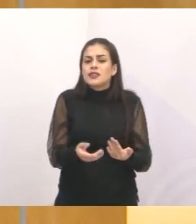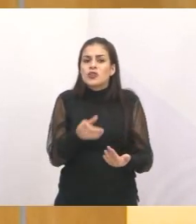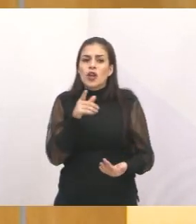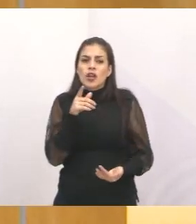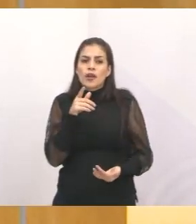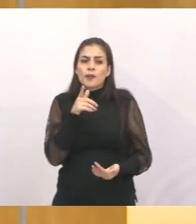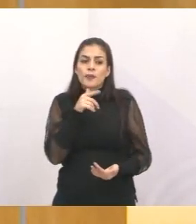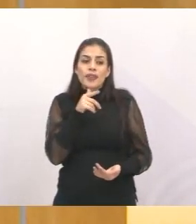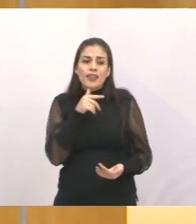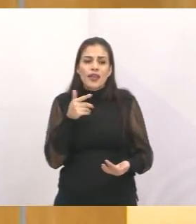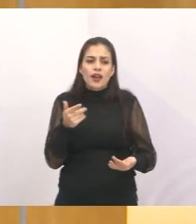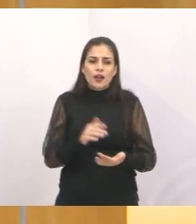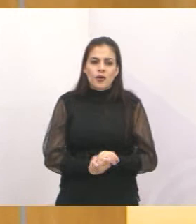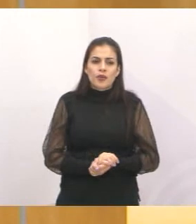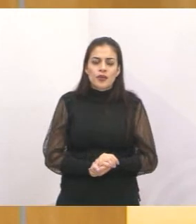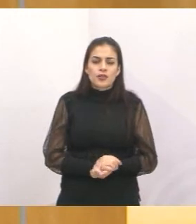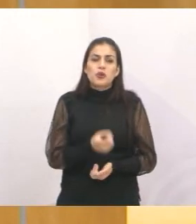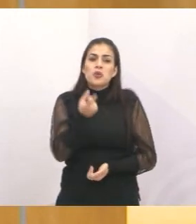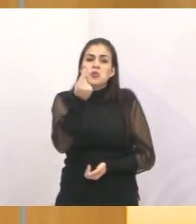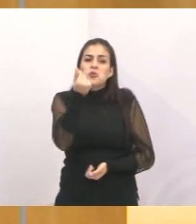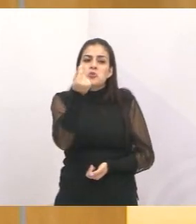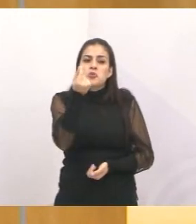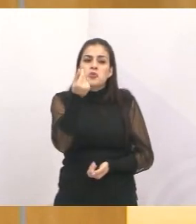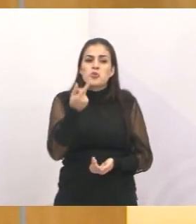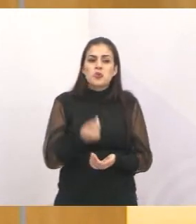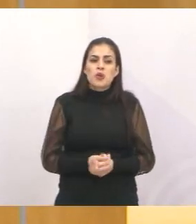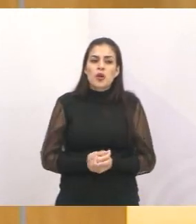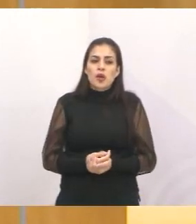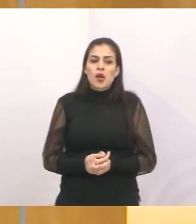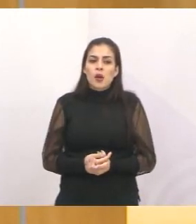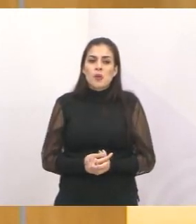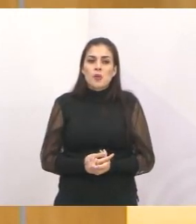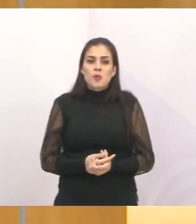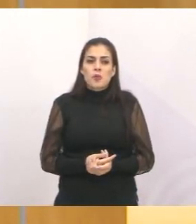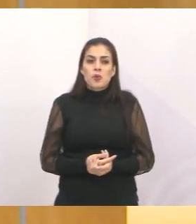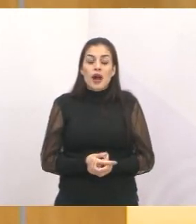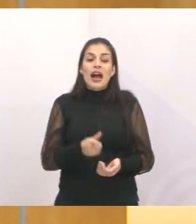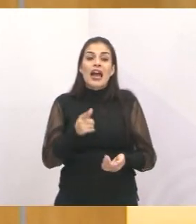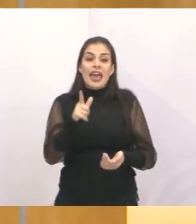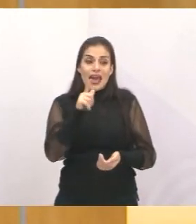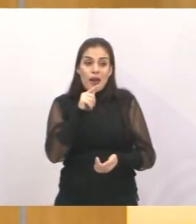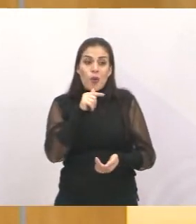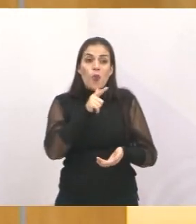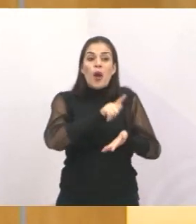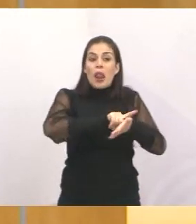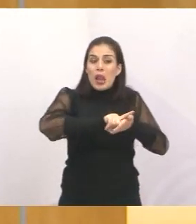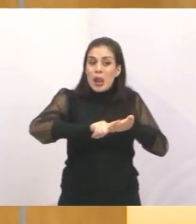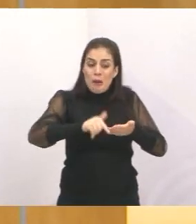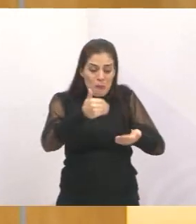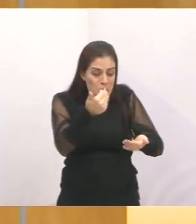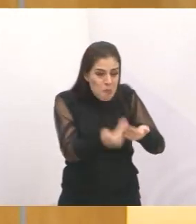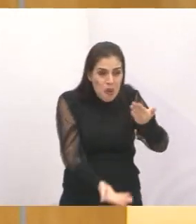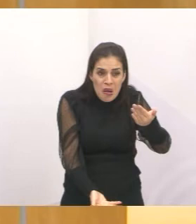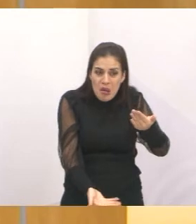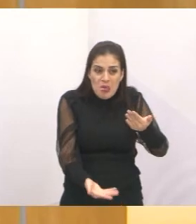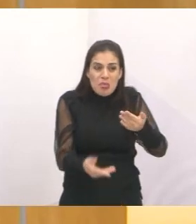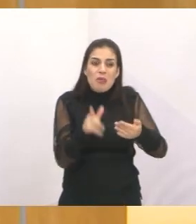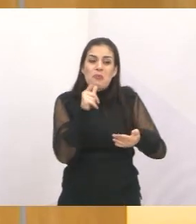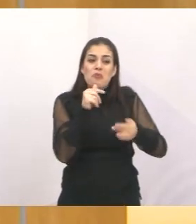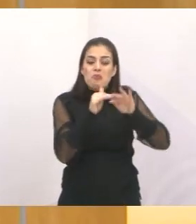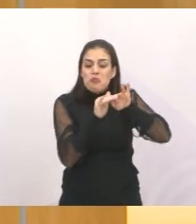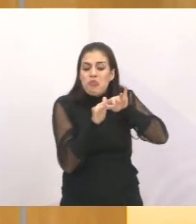perdas, mas eu creio que é muito, porque o que está desperdiçando é água potável que deveria chegar na casa das